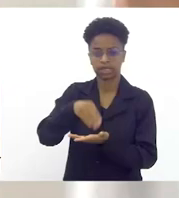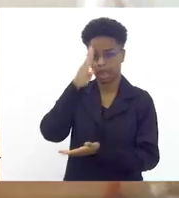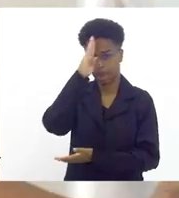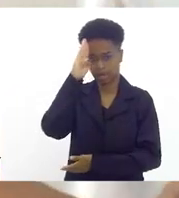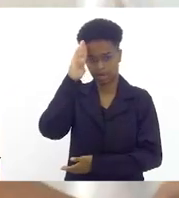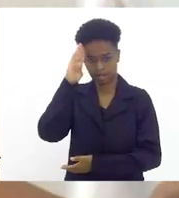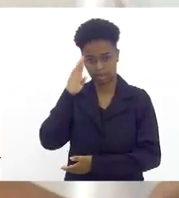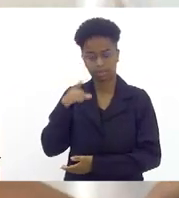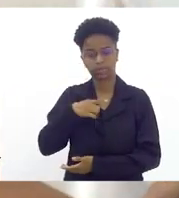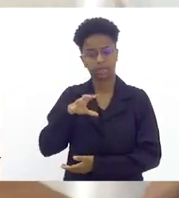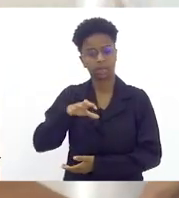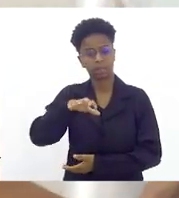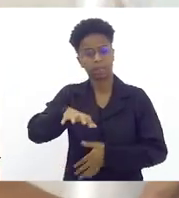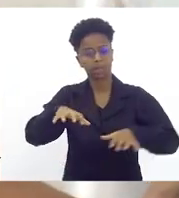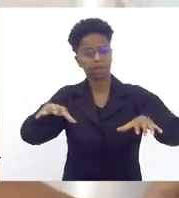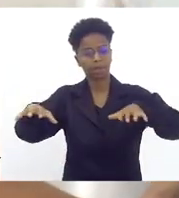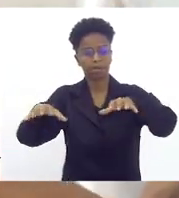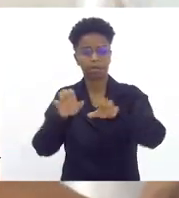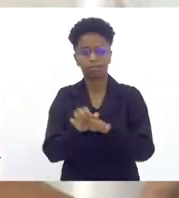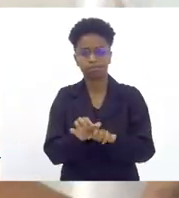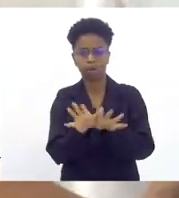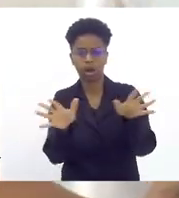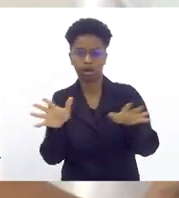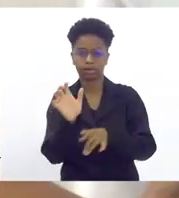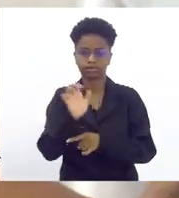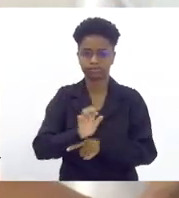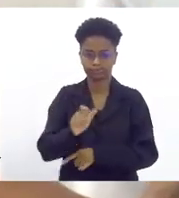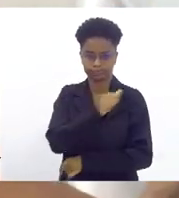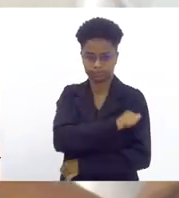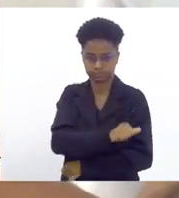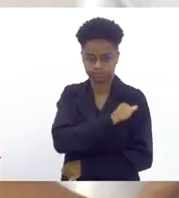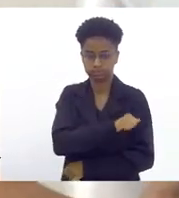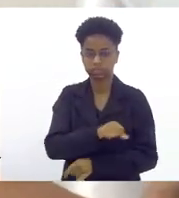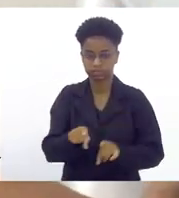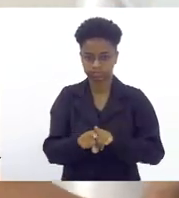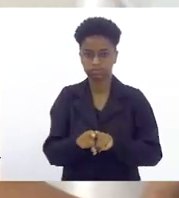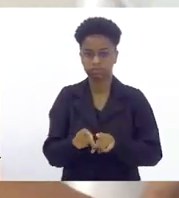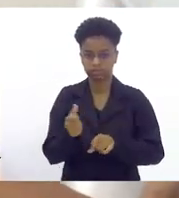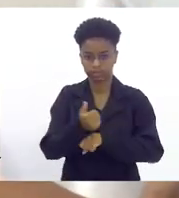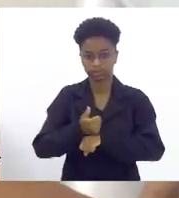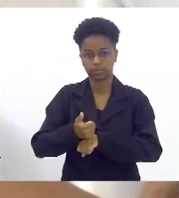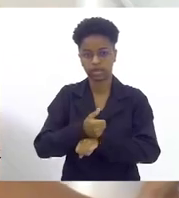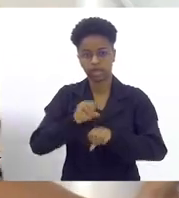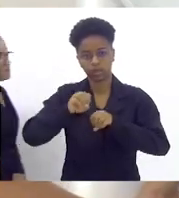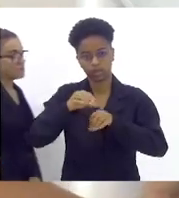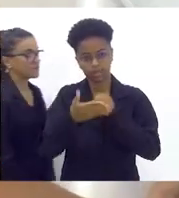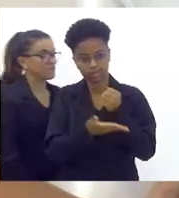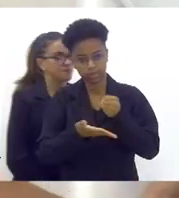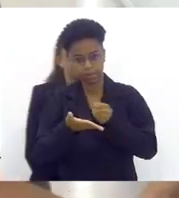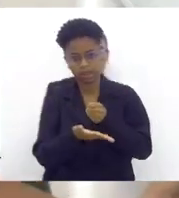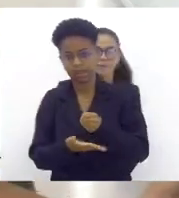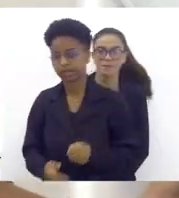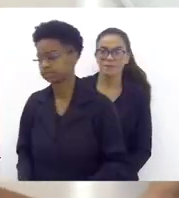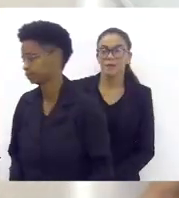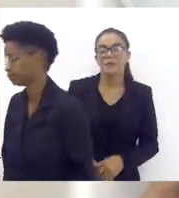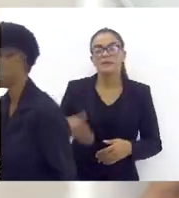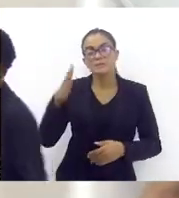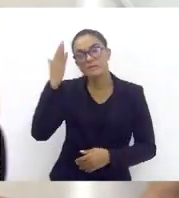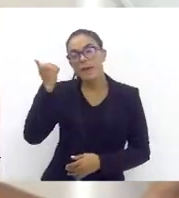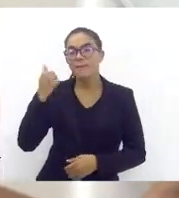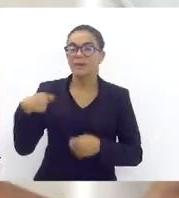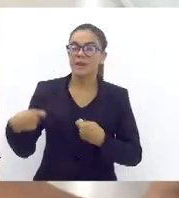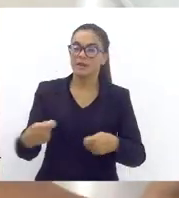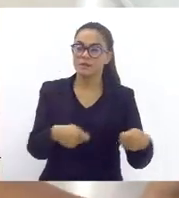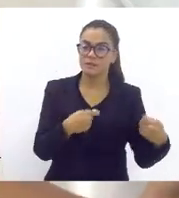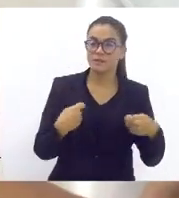espalhados no Estado do Rio de Janeiro, os profissionais de educação básica, aquelas e aqueles sensíveis que sabem da necessidade de